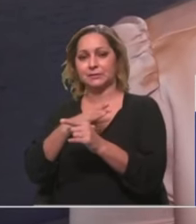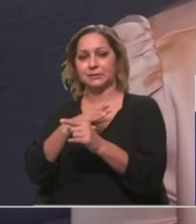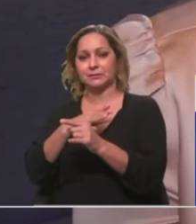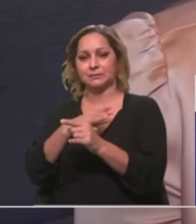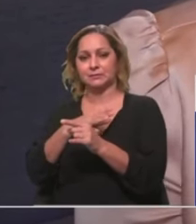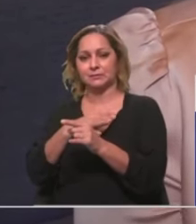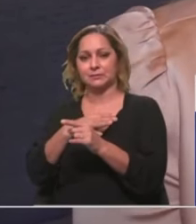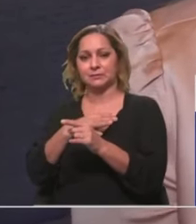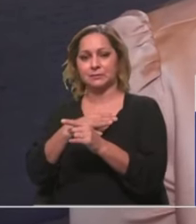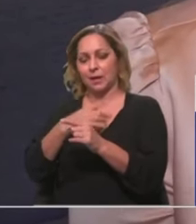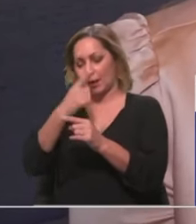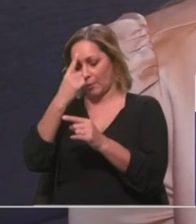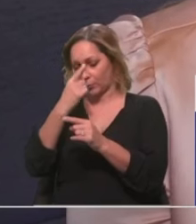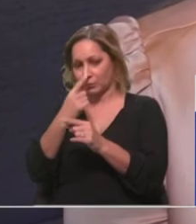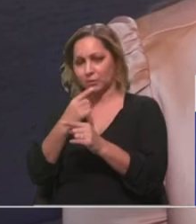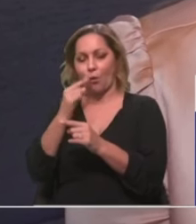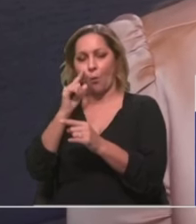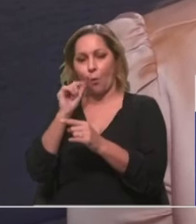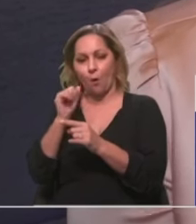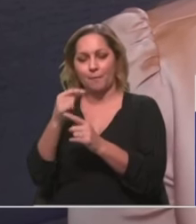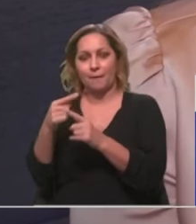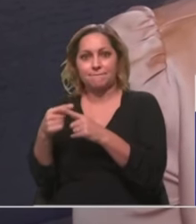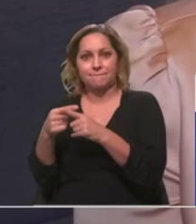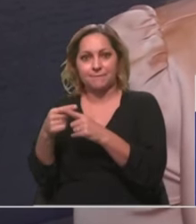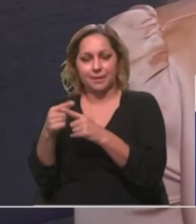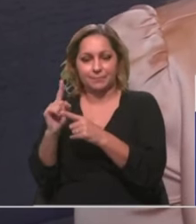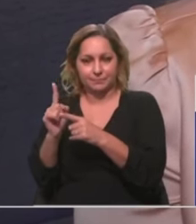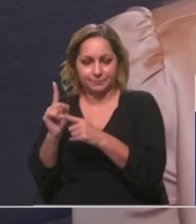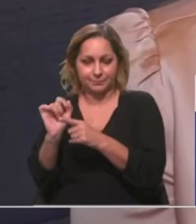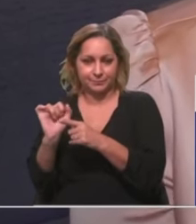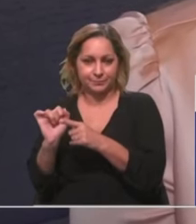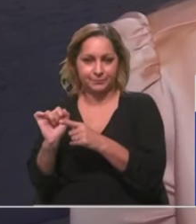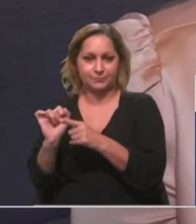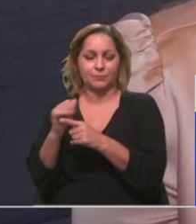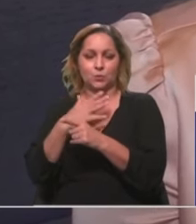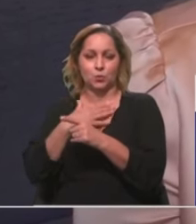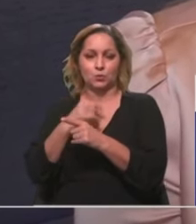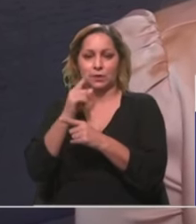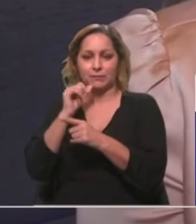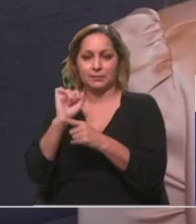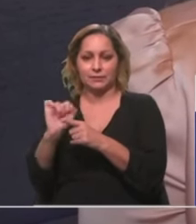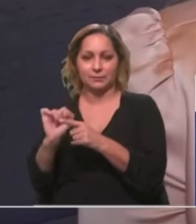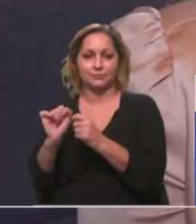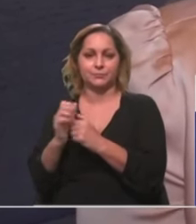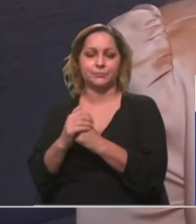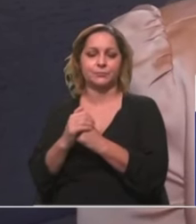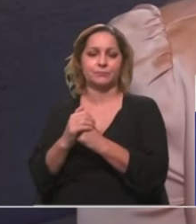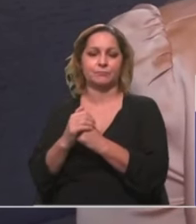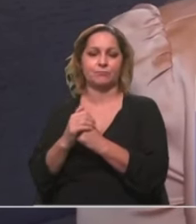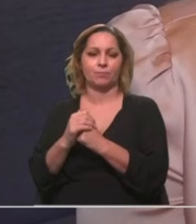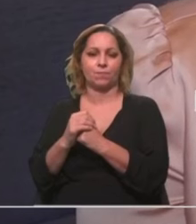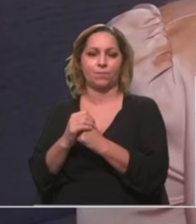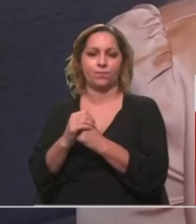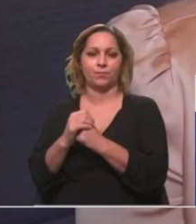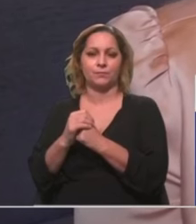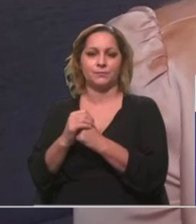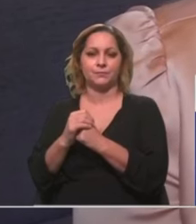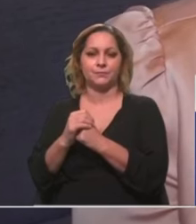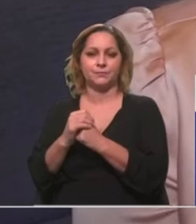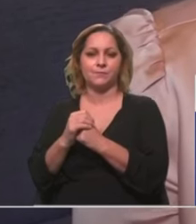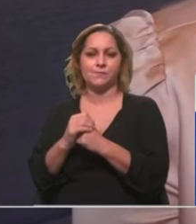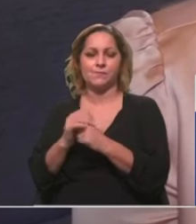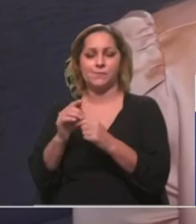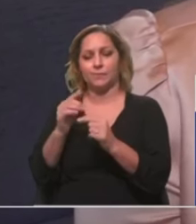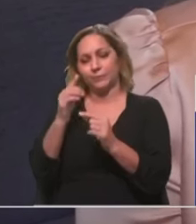personalidade de homem c ativava o o gostava dele e como homem e e